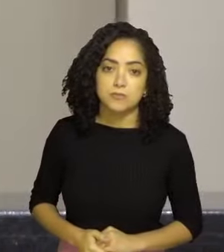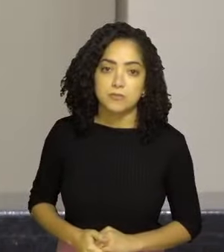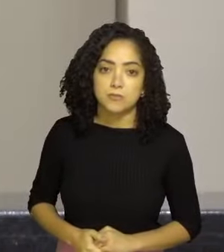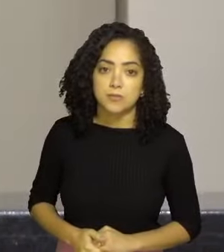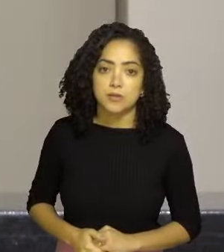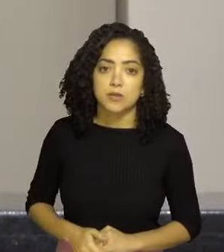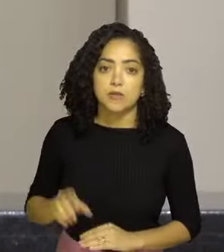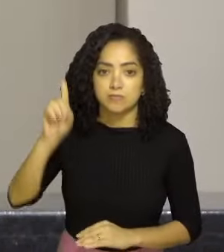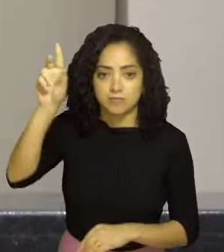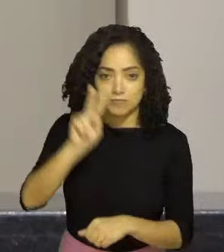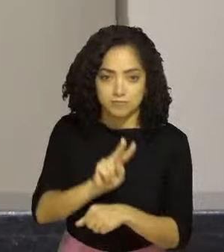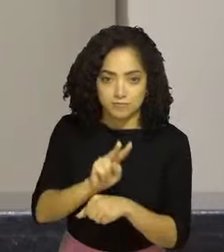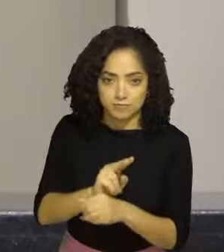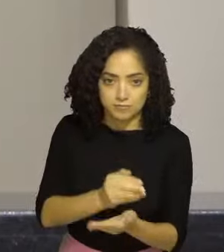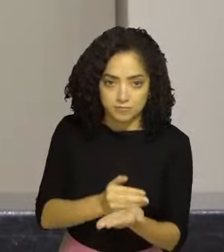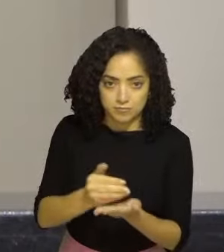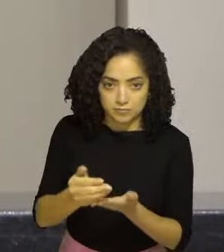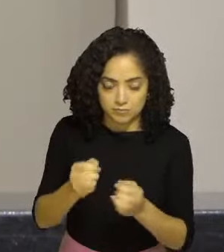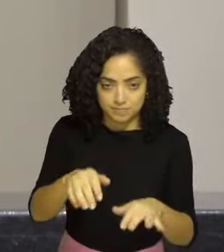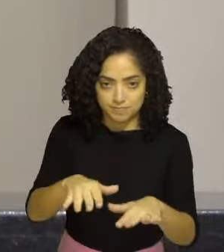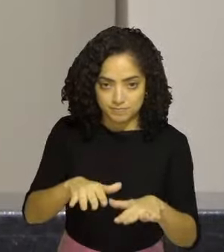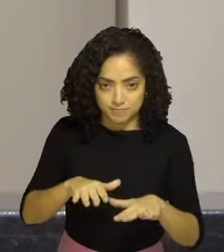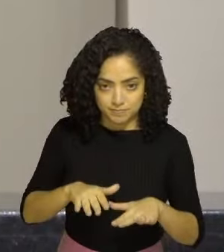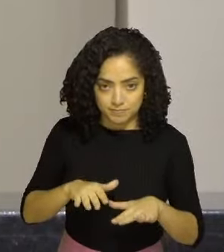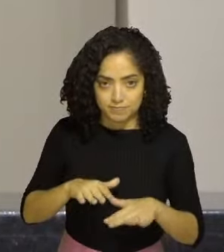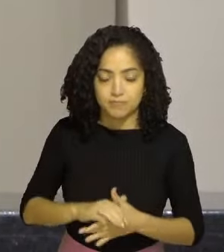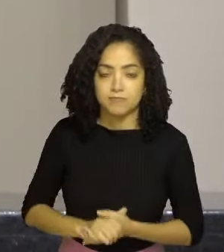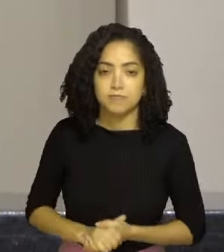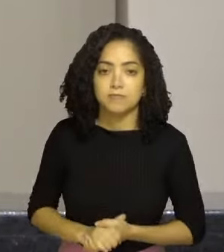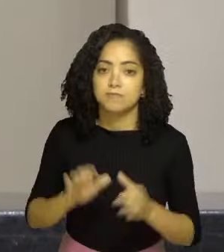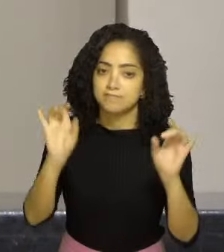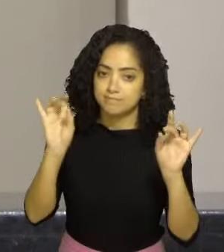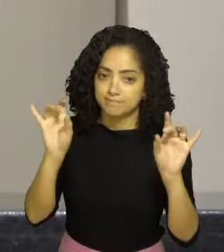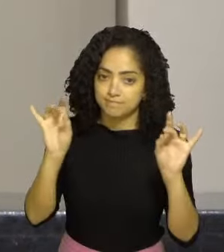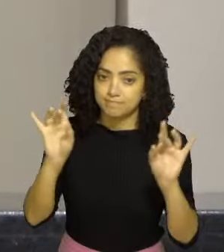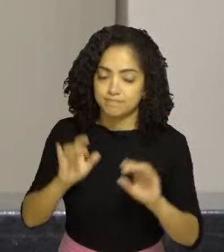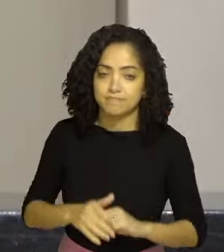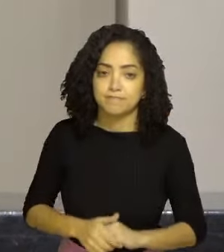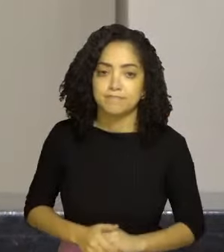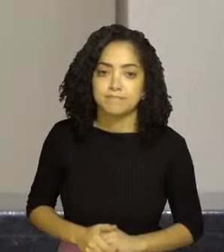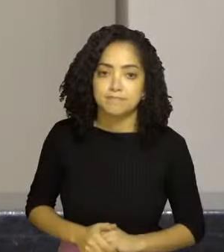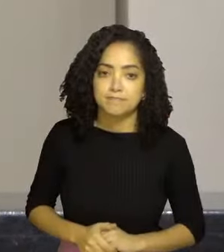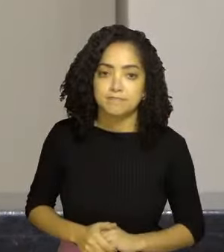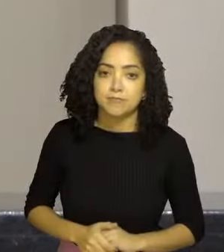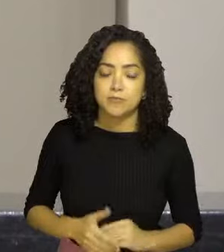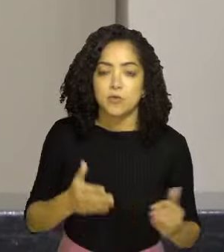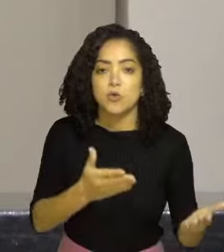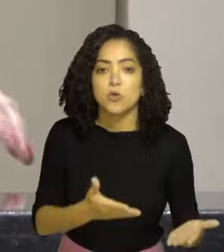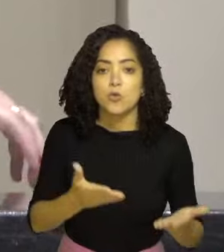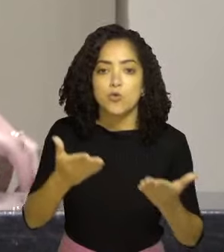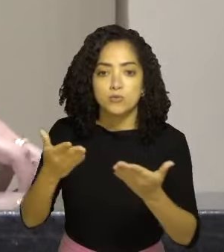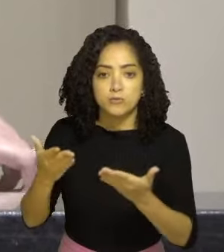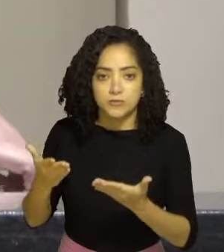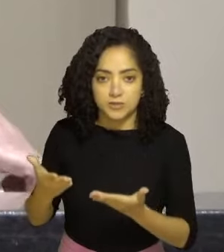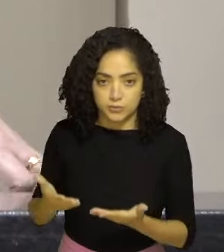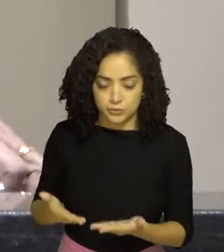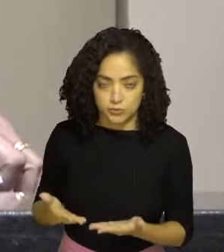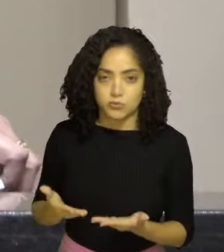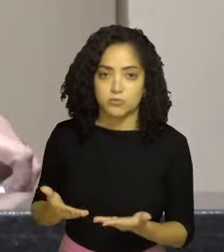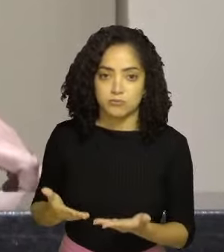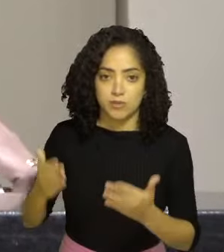Invocando a proteção de Deus, declaro aberta a presente sessão especial e convido para compor a mesa